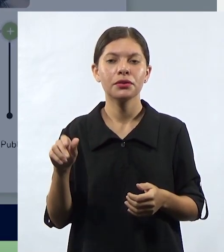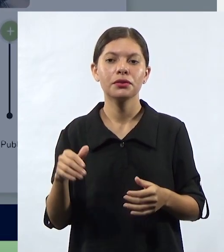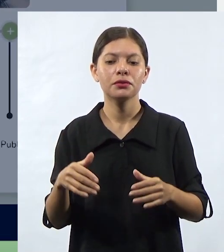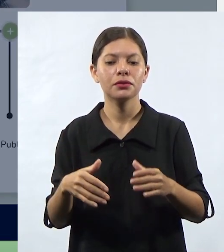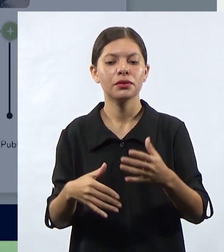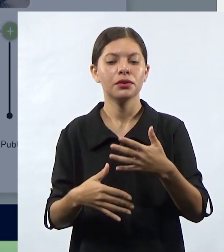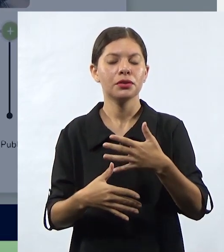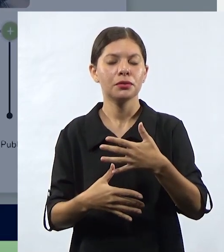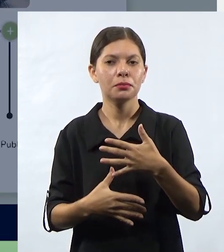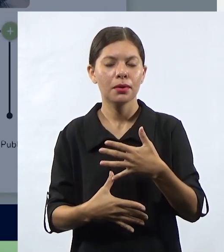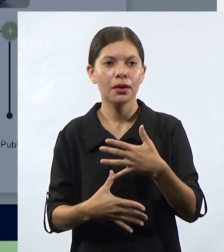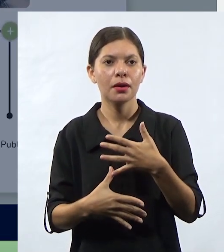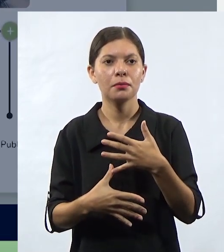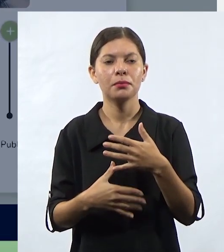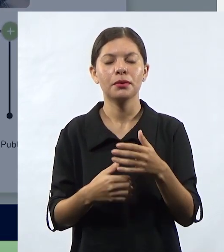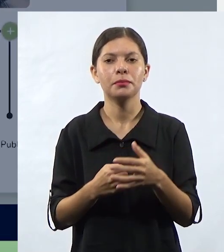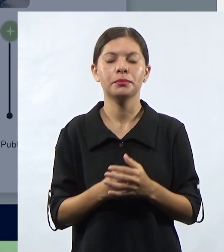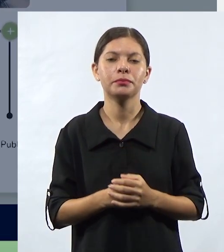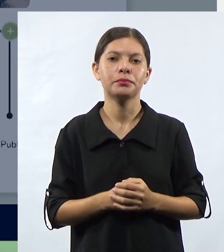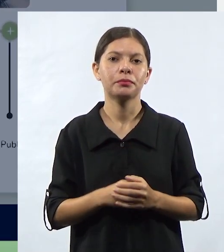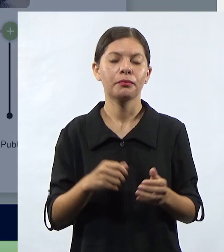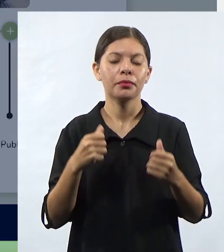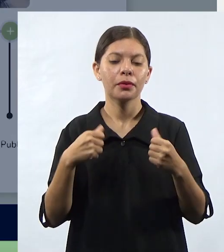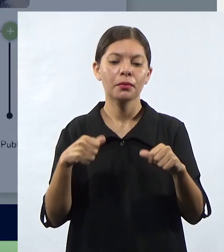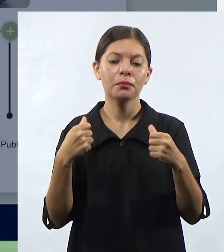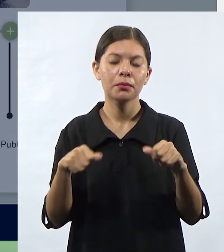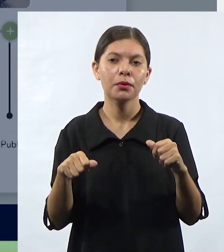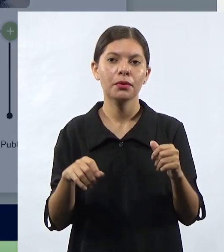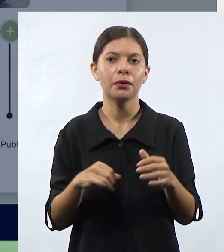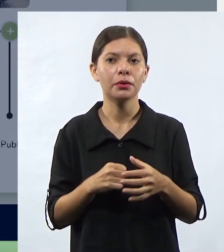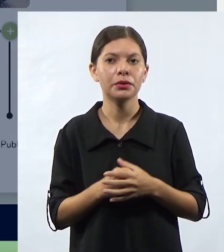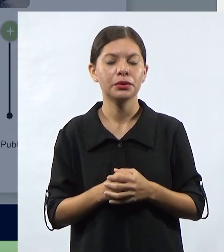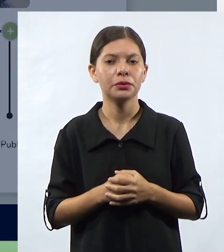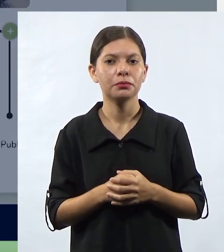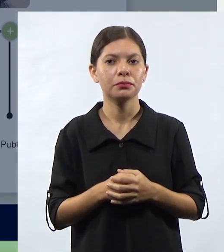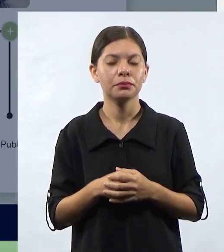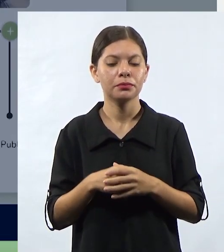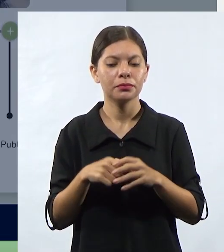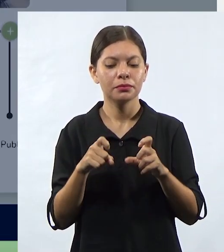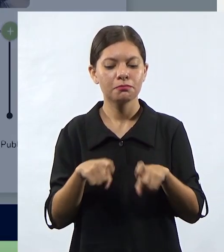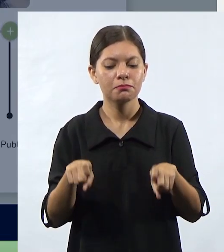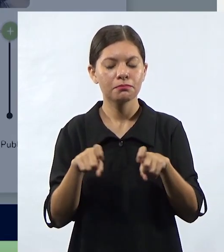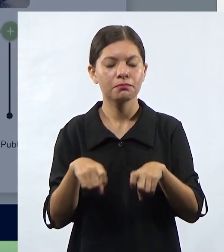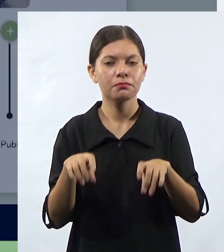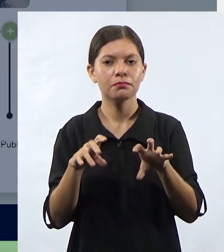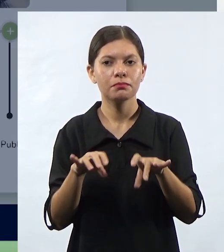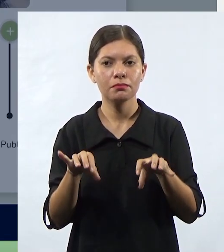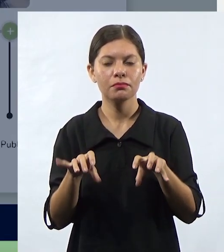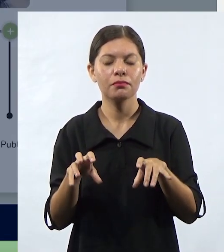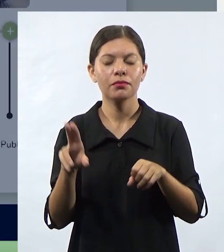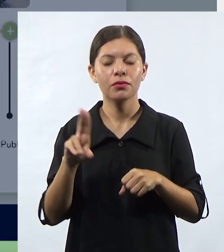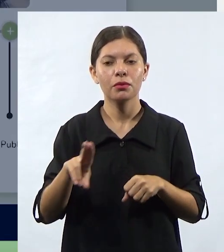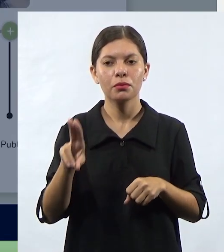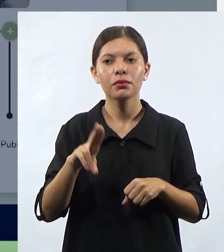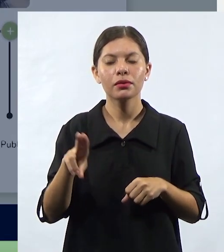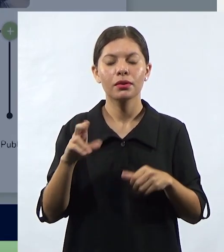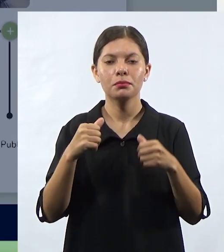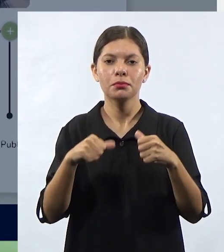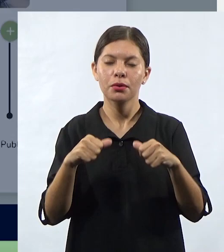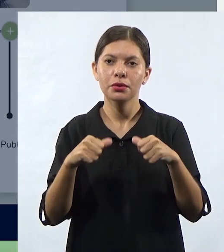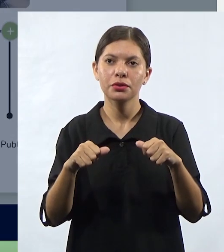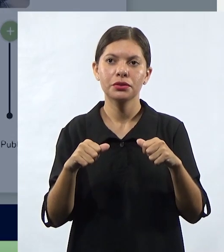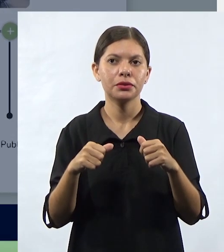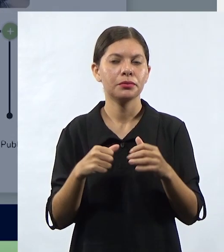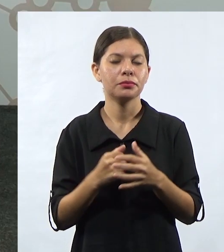A gente tem vários aplicativos de mapas mentais, né? A gente tem aqueles que são instalados na máquina, como o FreeMind, o XMind, o